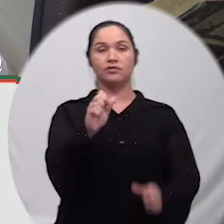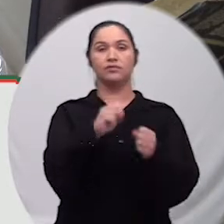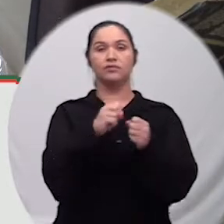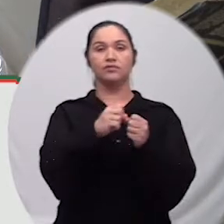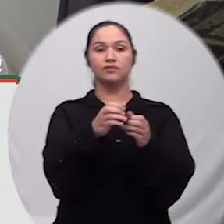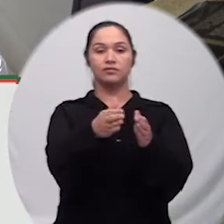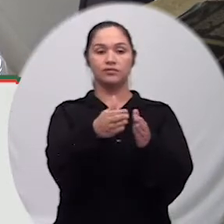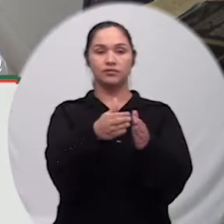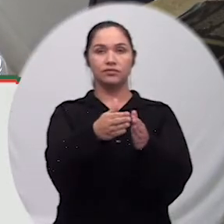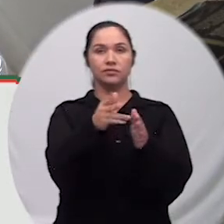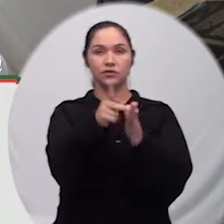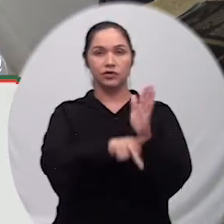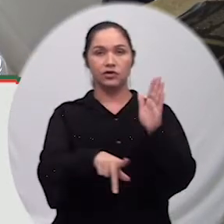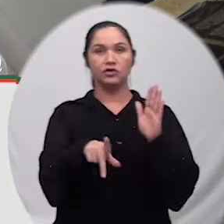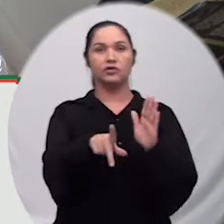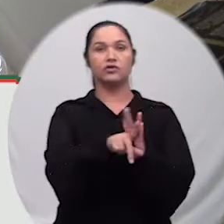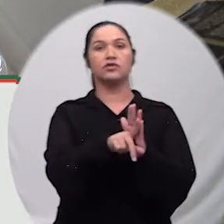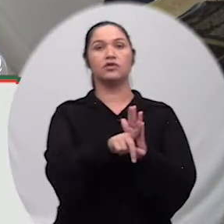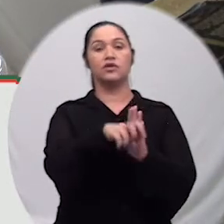Projeto de emenda à lei orgânica